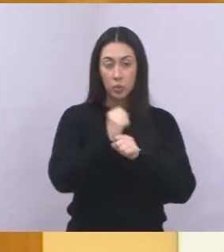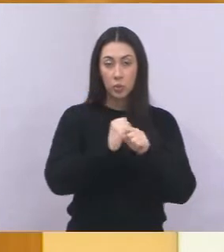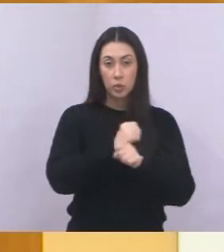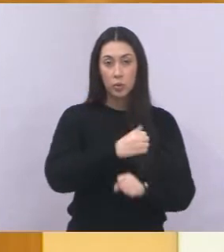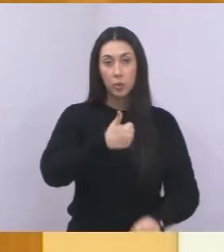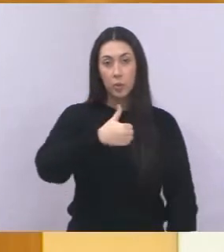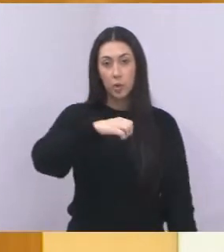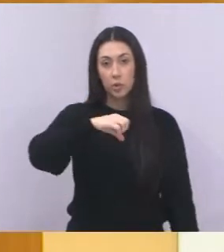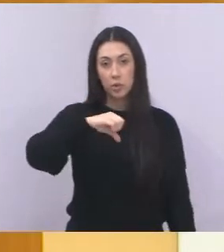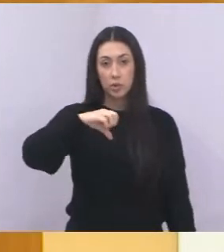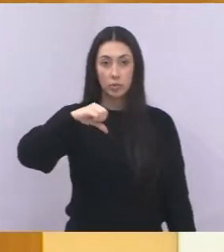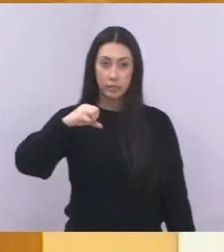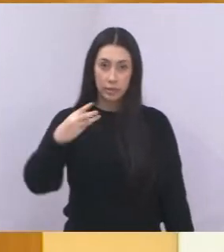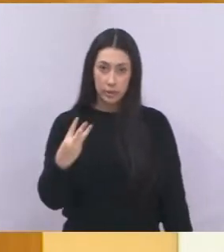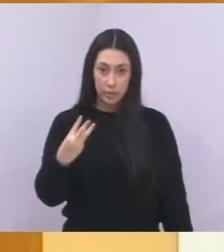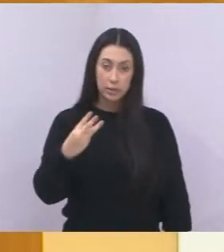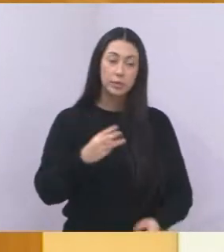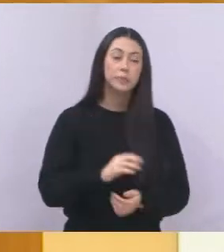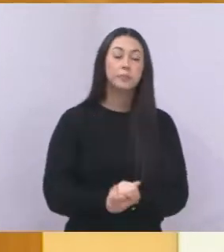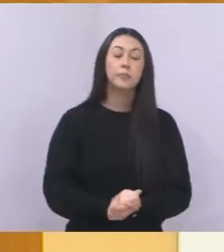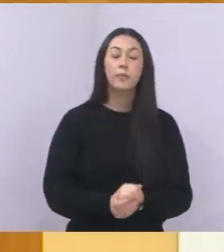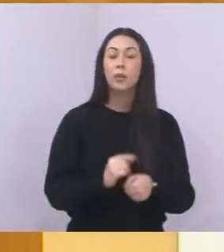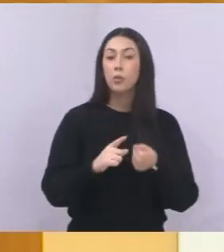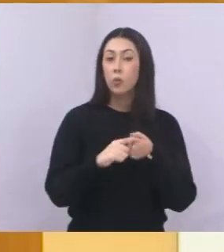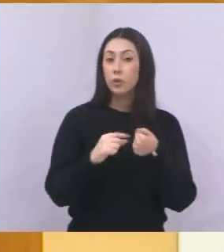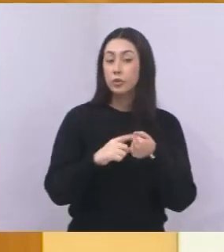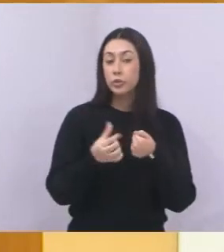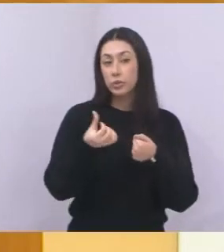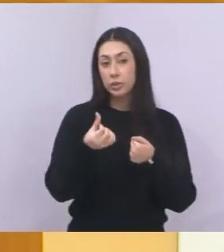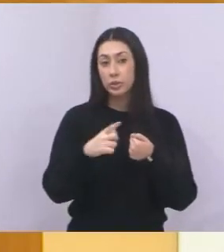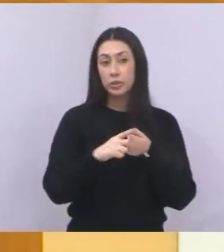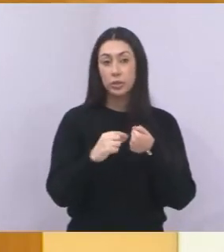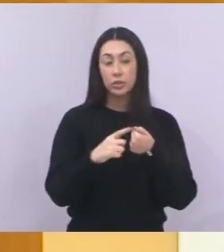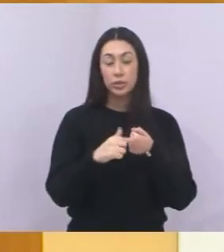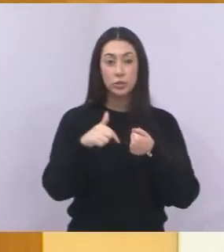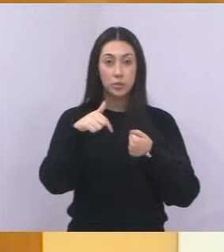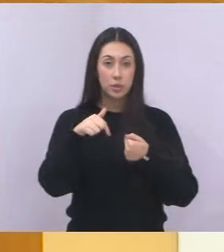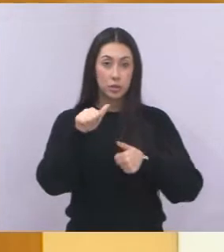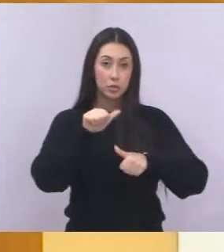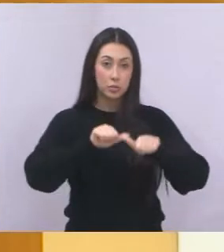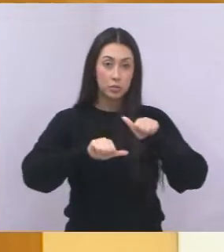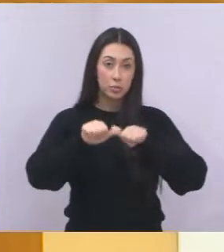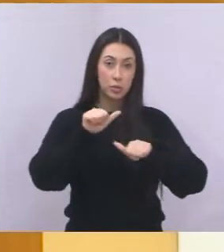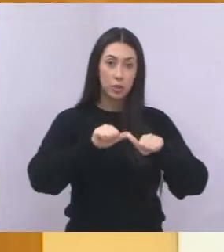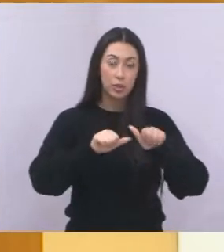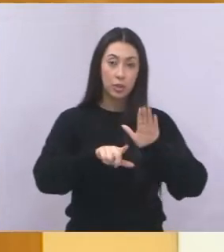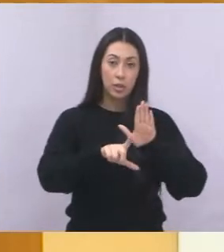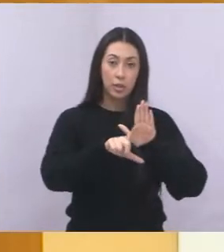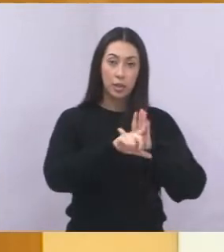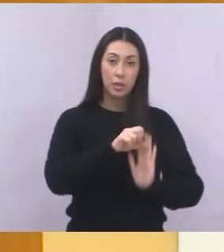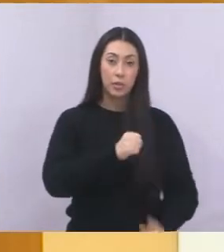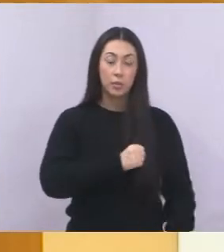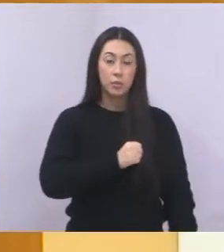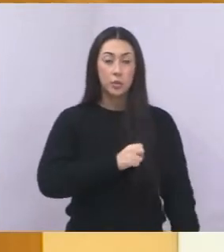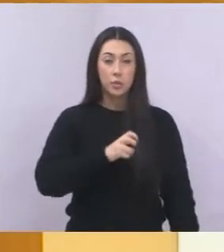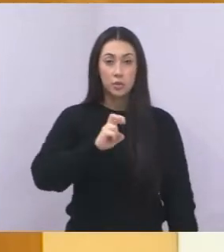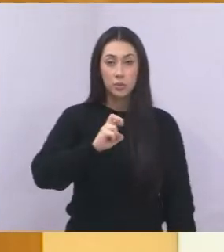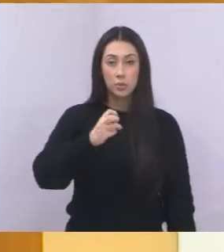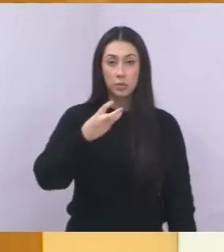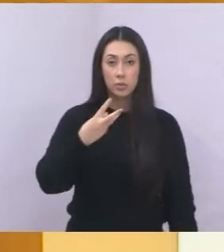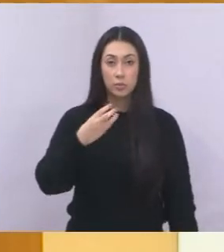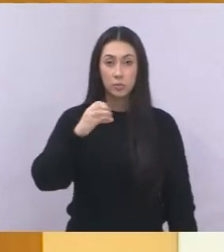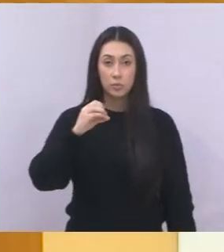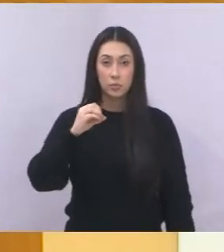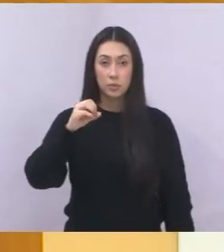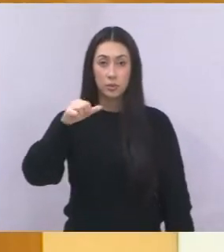único. A alteração realizada no artigo 6º e 7º da Lei Municipal número 5.307, de 3 de